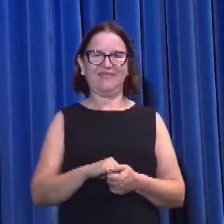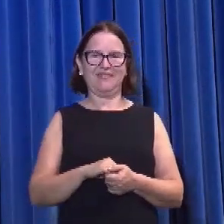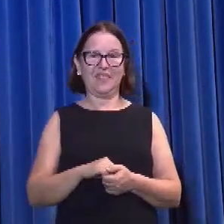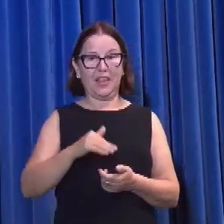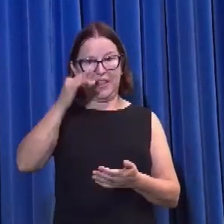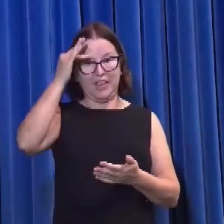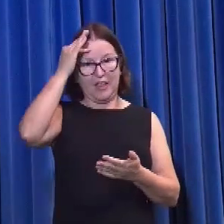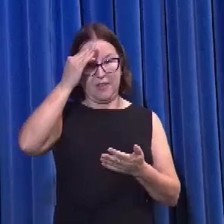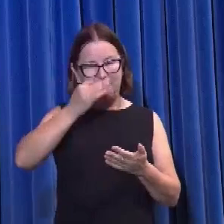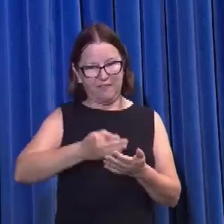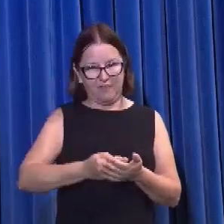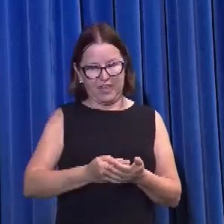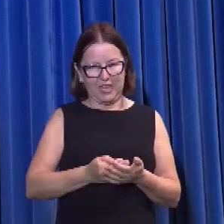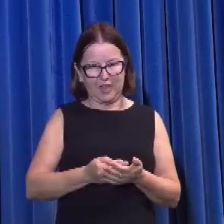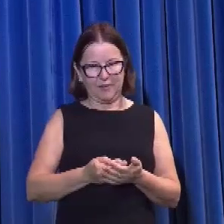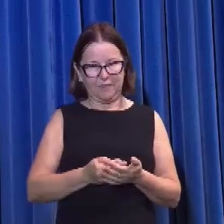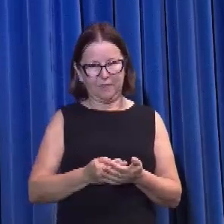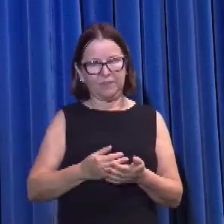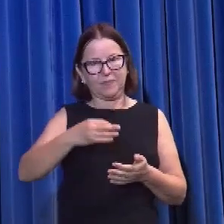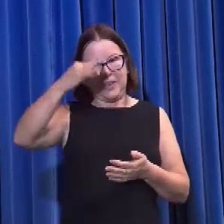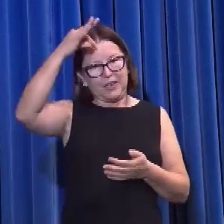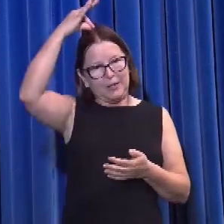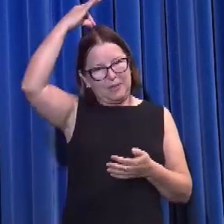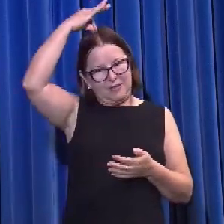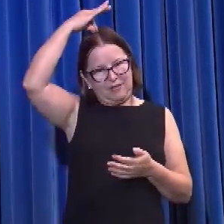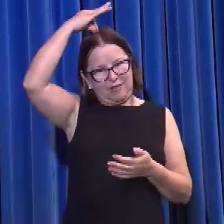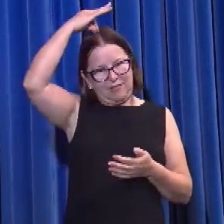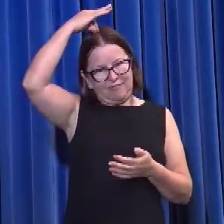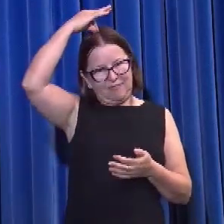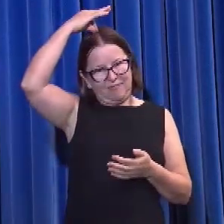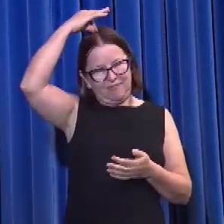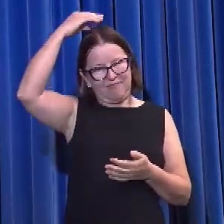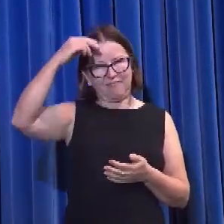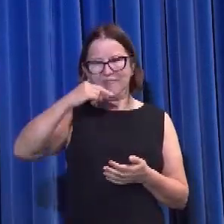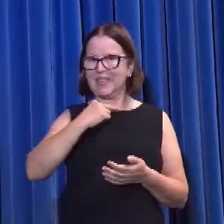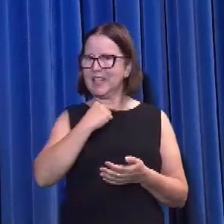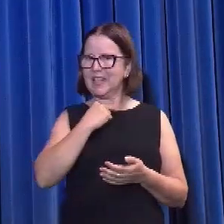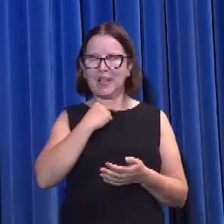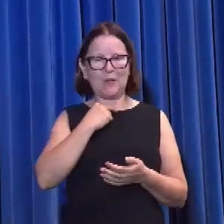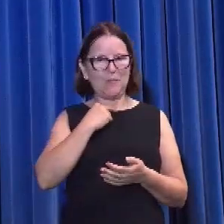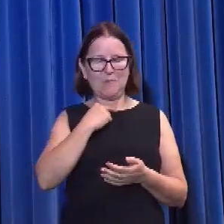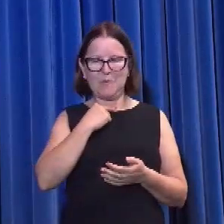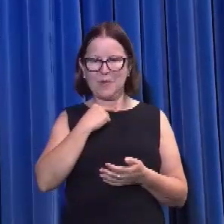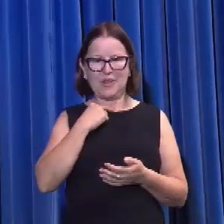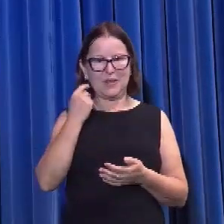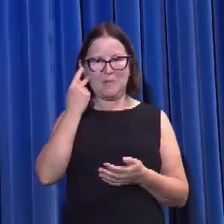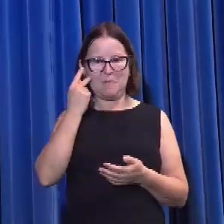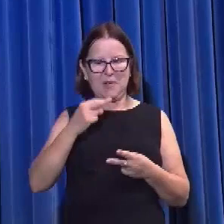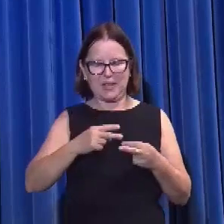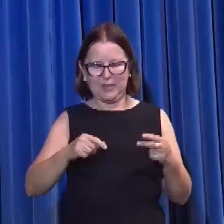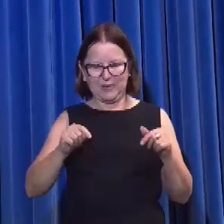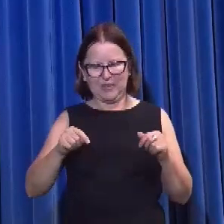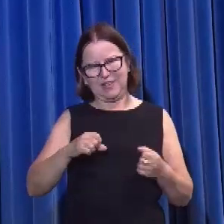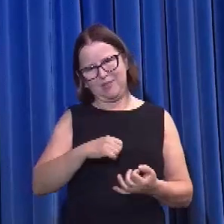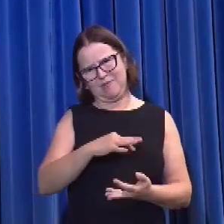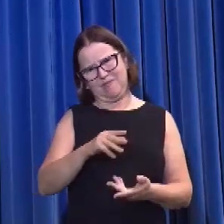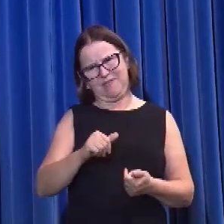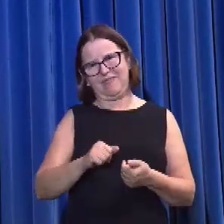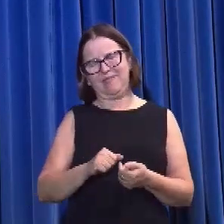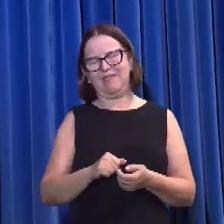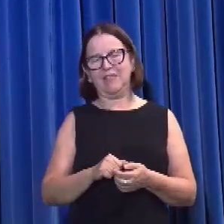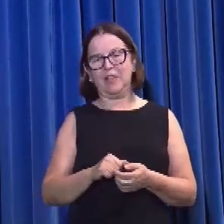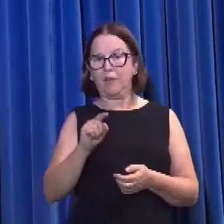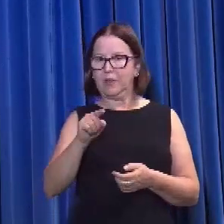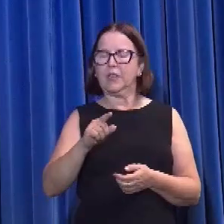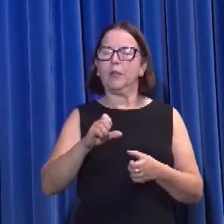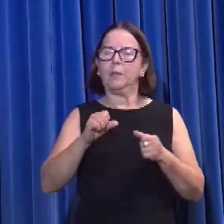Fé é uma categoria espiritual que não pode ser usada para as coisas deste mundo. Você